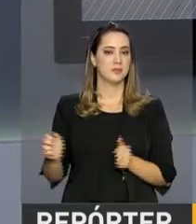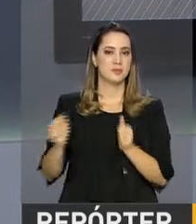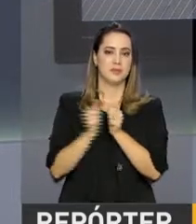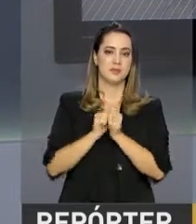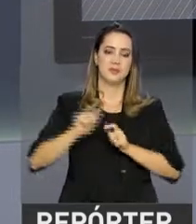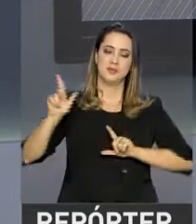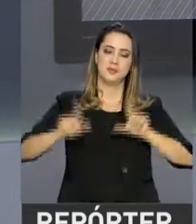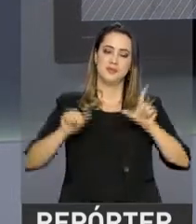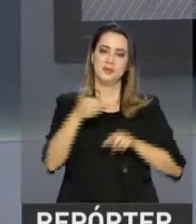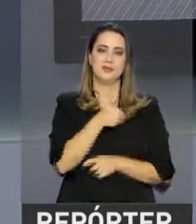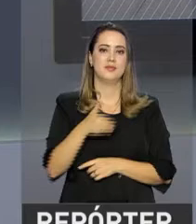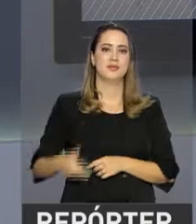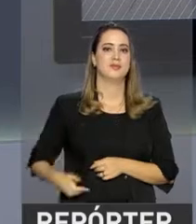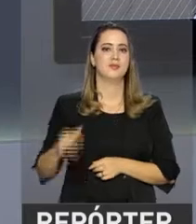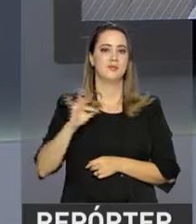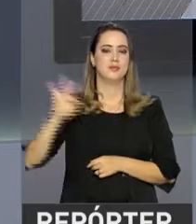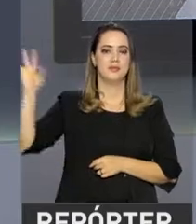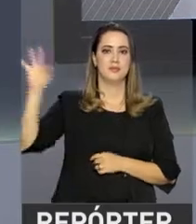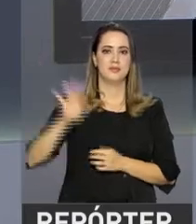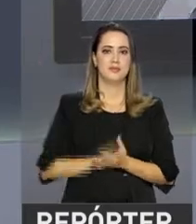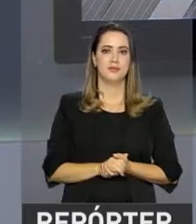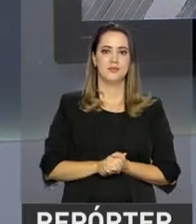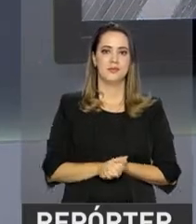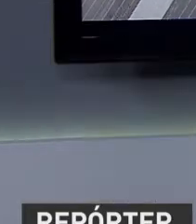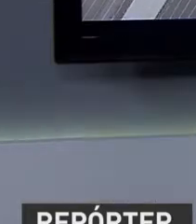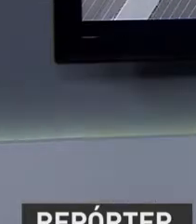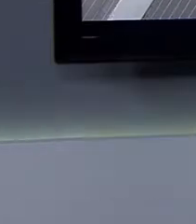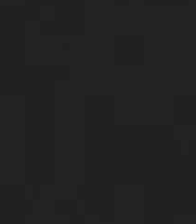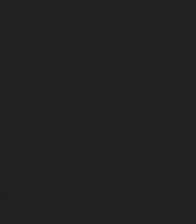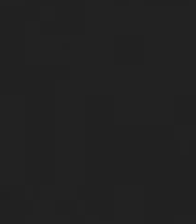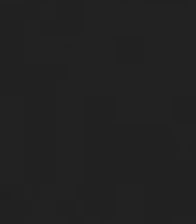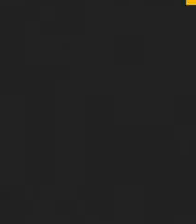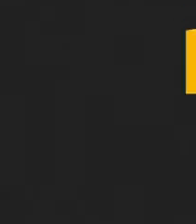continue com a gente na nbr a tv do governo federal